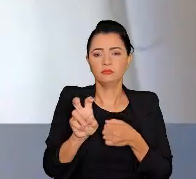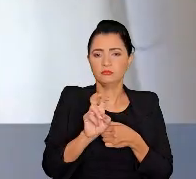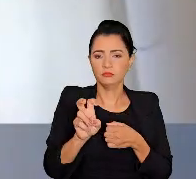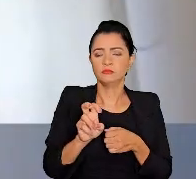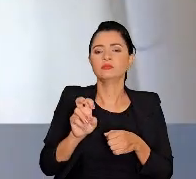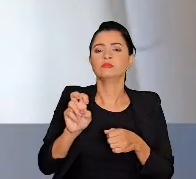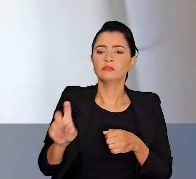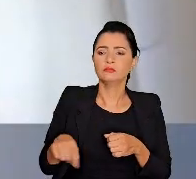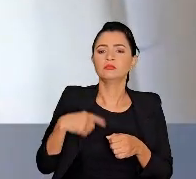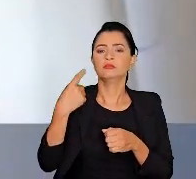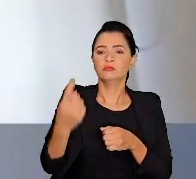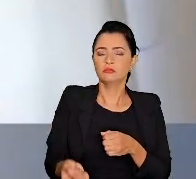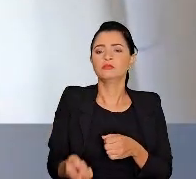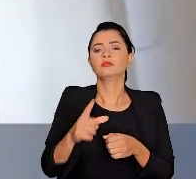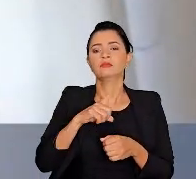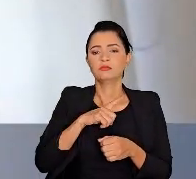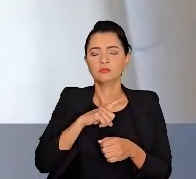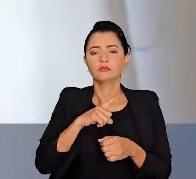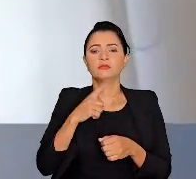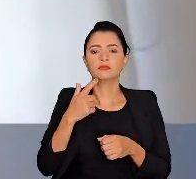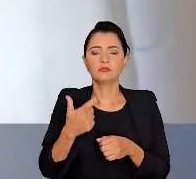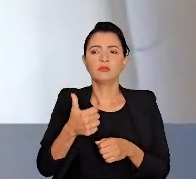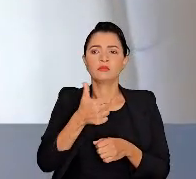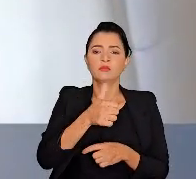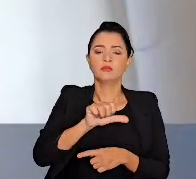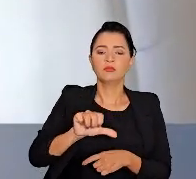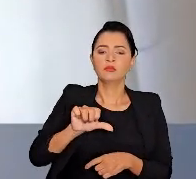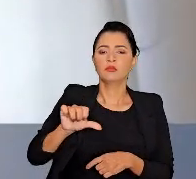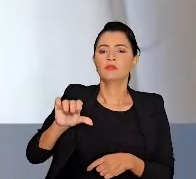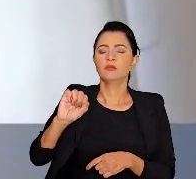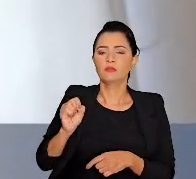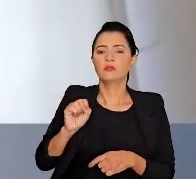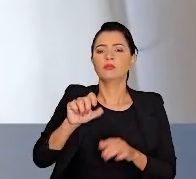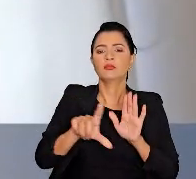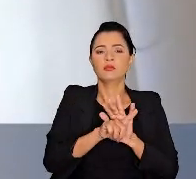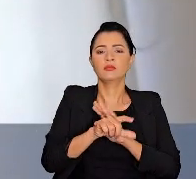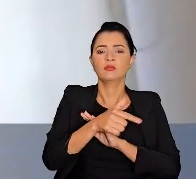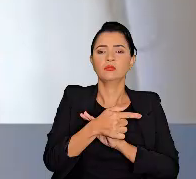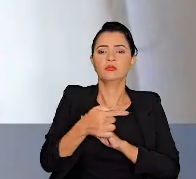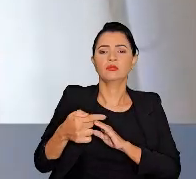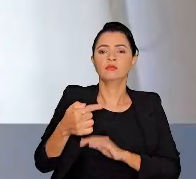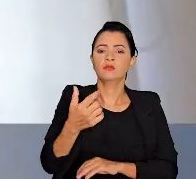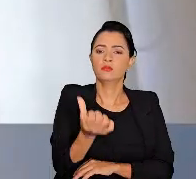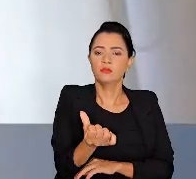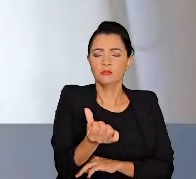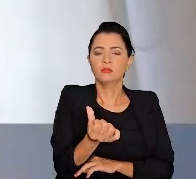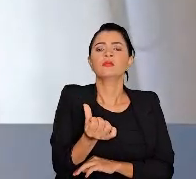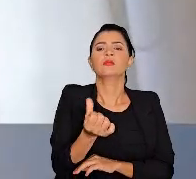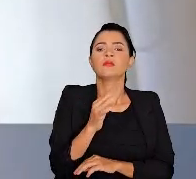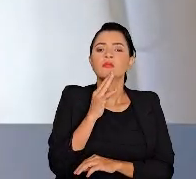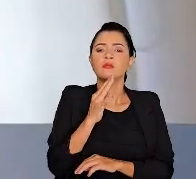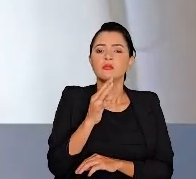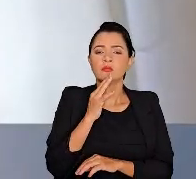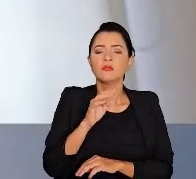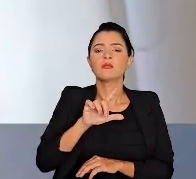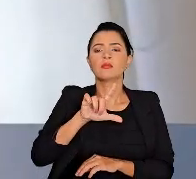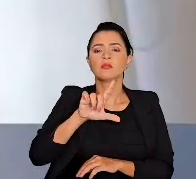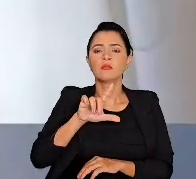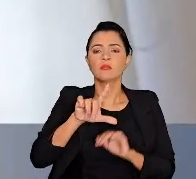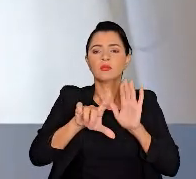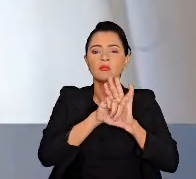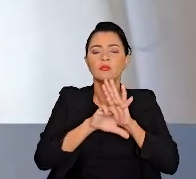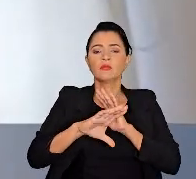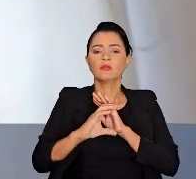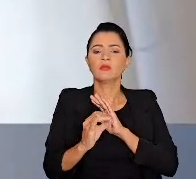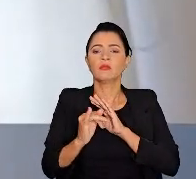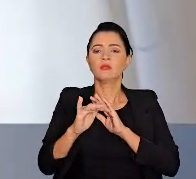logo na sequência, em 1989, a Lei 7716, conhecida como Lei KO, do deputado Carlos Alberto